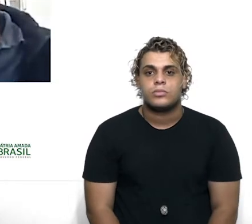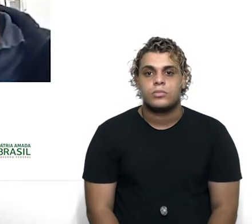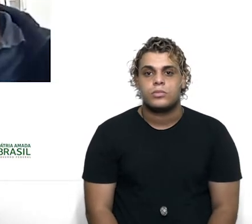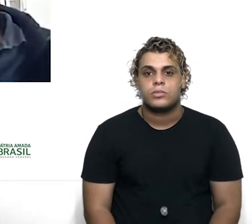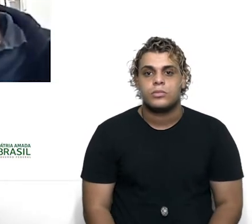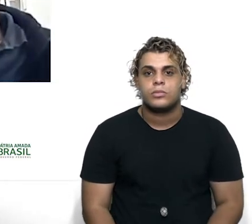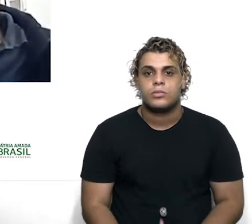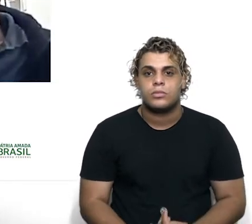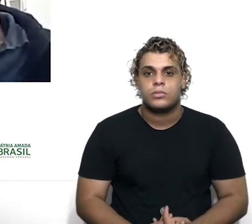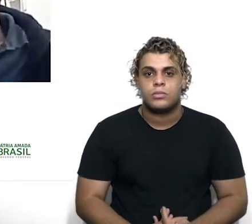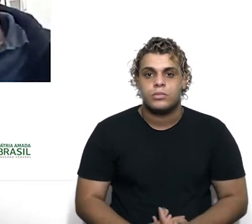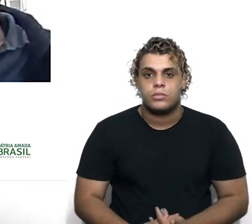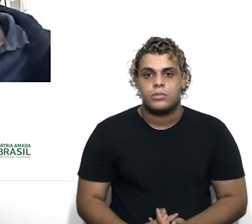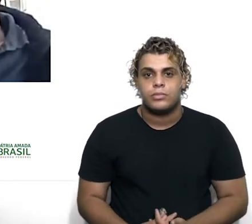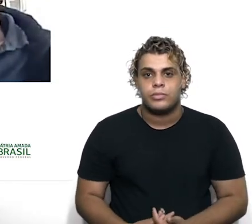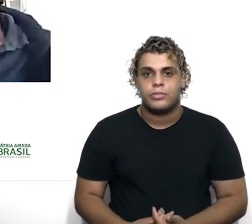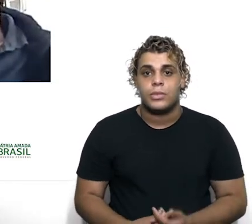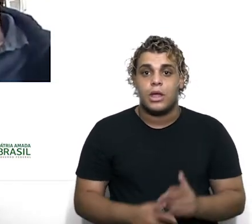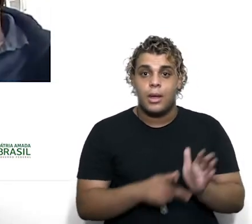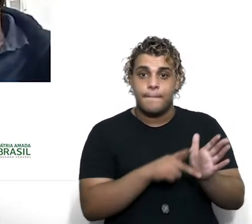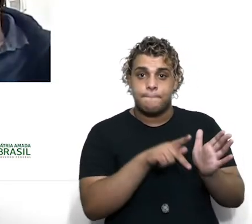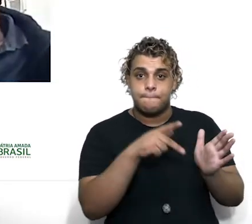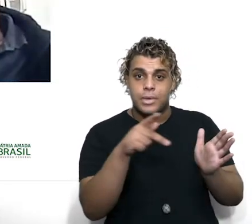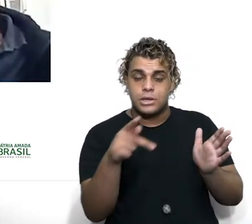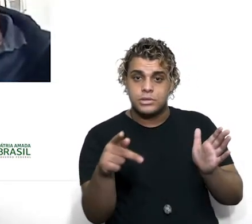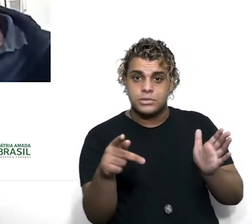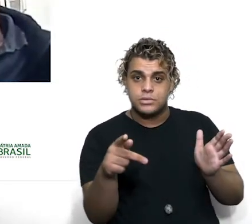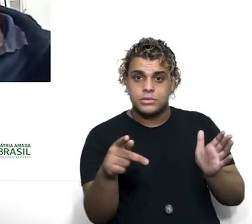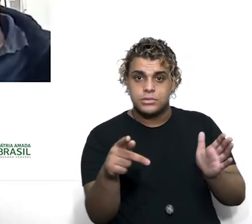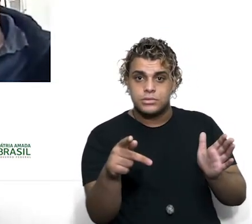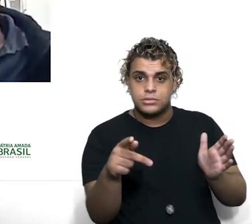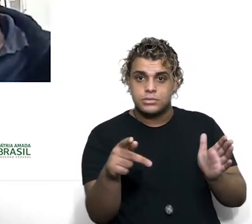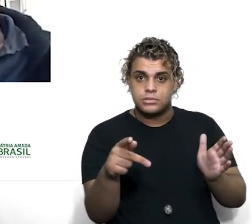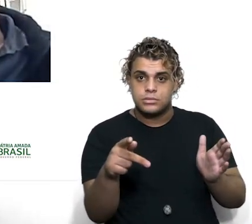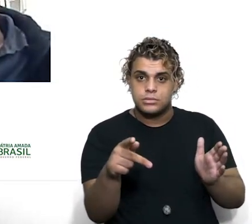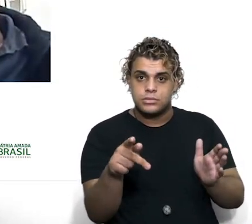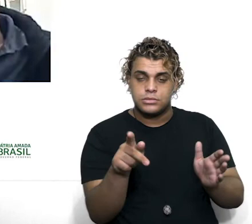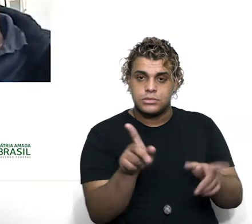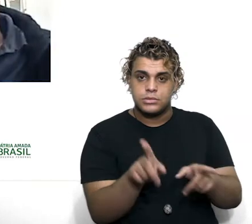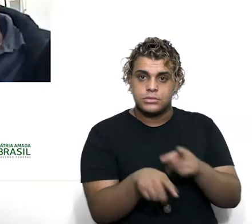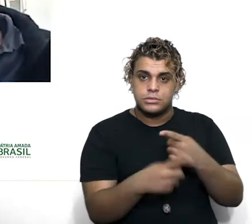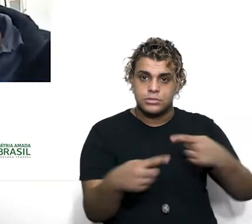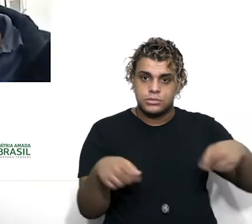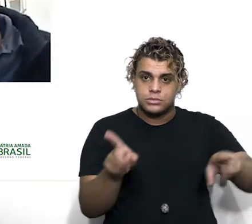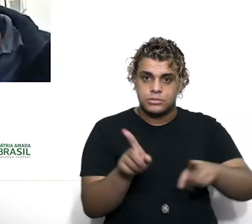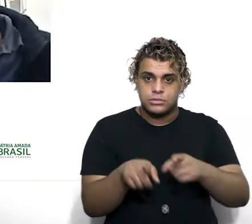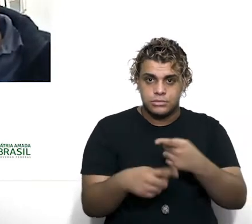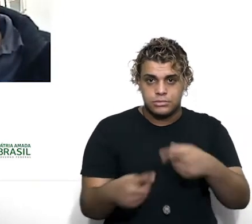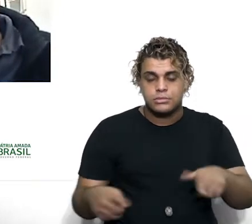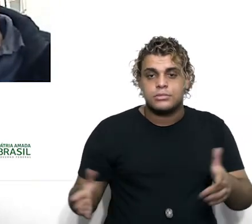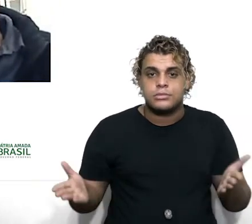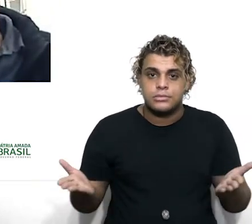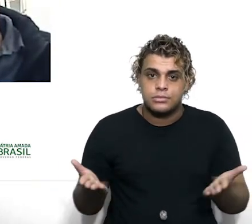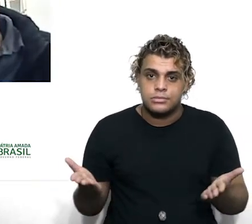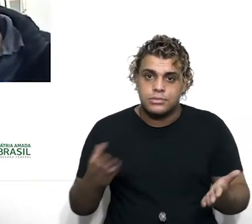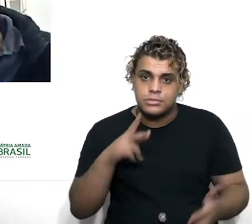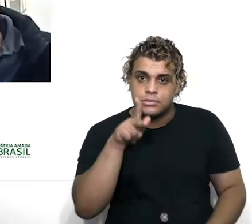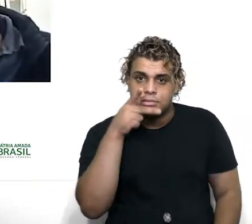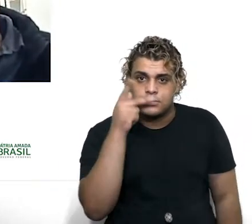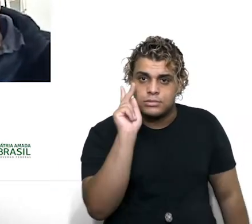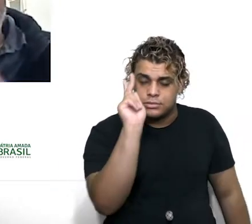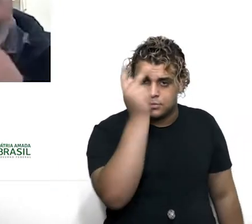que estamos falando... A poesia tem a parte da canção, ou seja, há pouco falámos da história, não